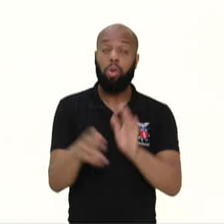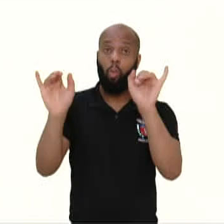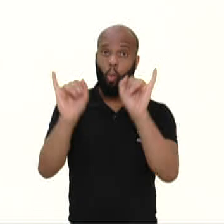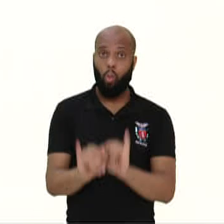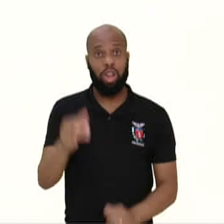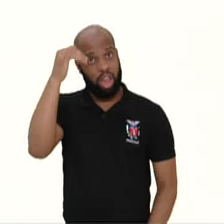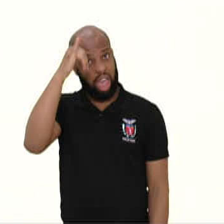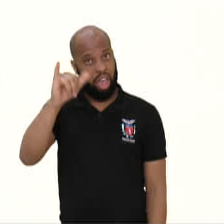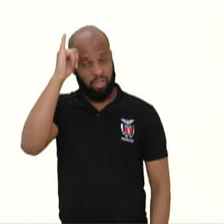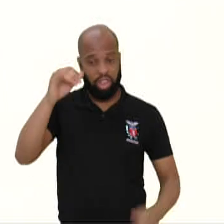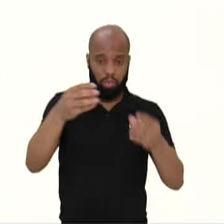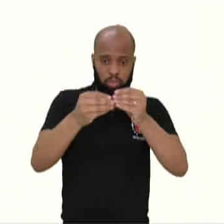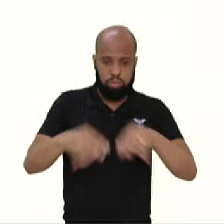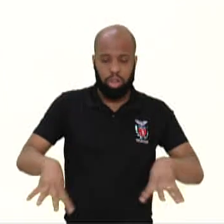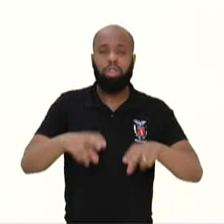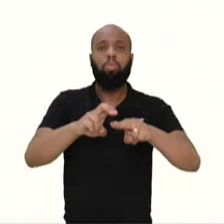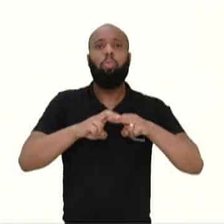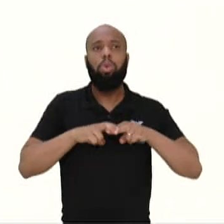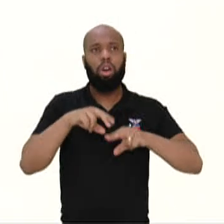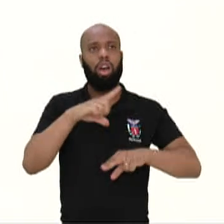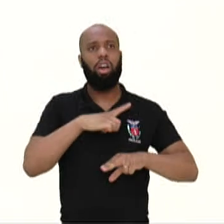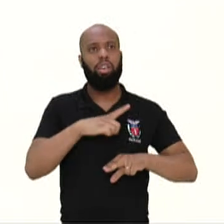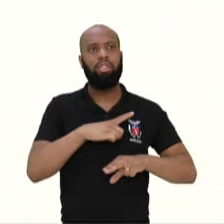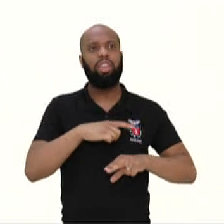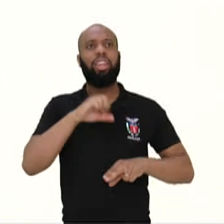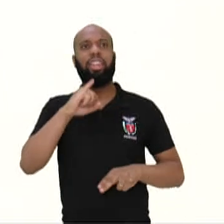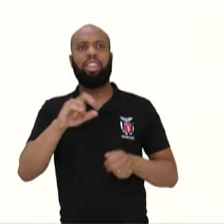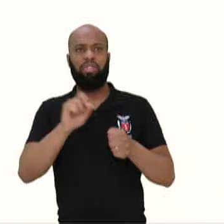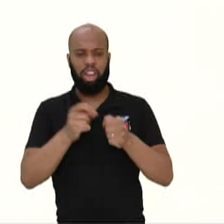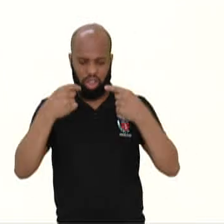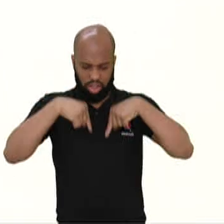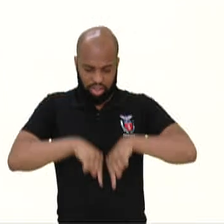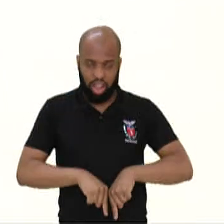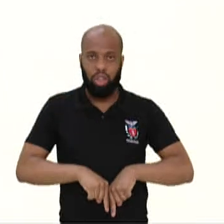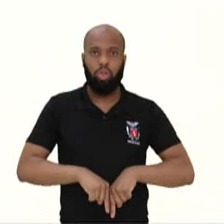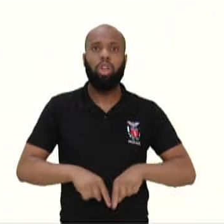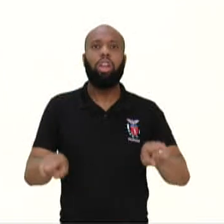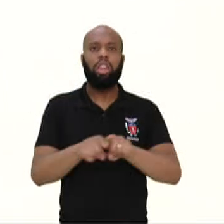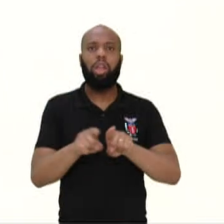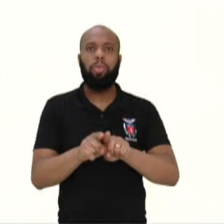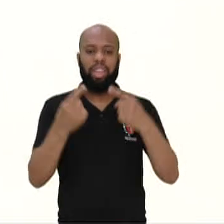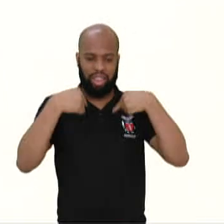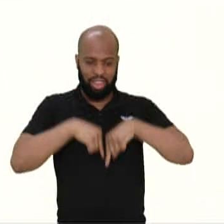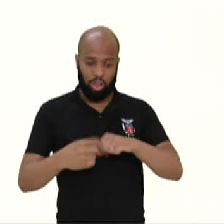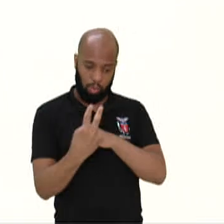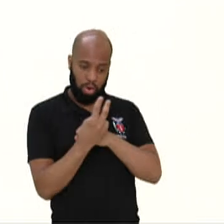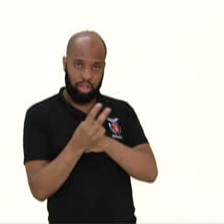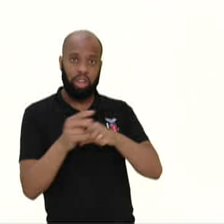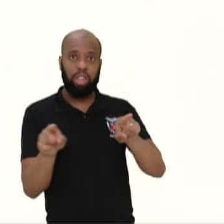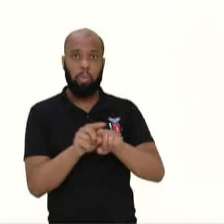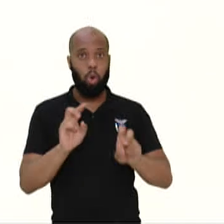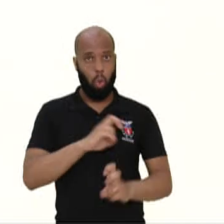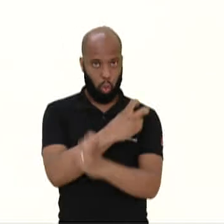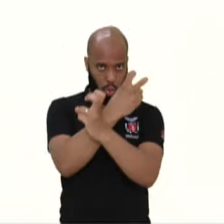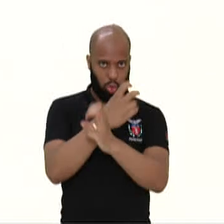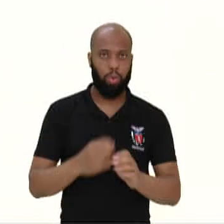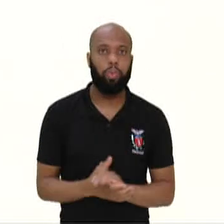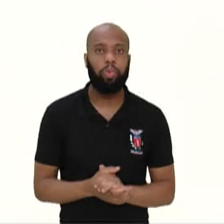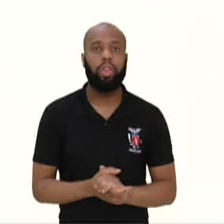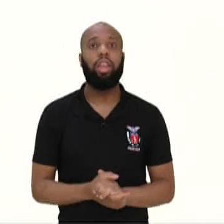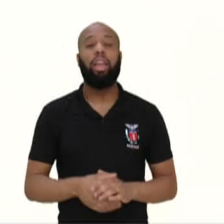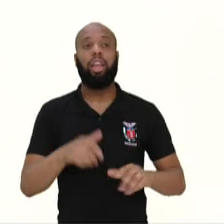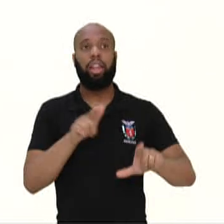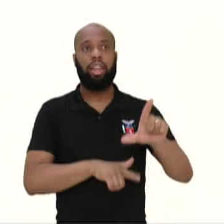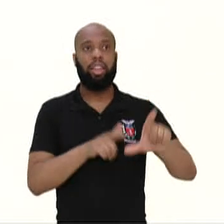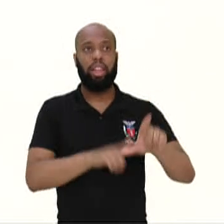que evitam os prejuízos causados na regulação metabólica, função imunológica e integridade óssea. Letra